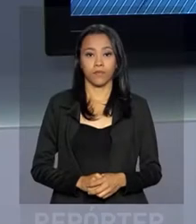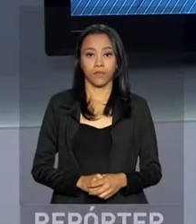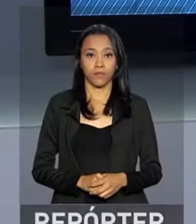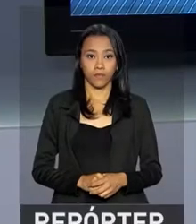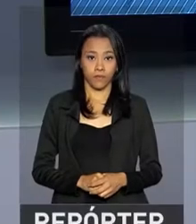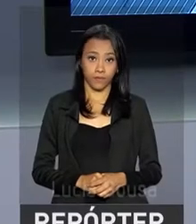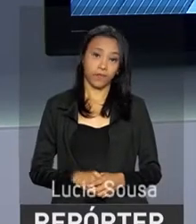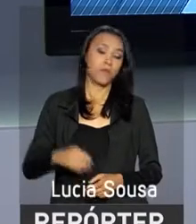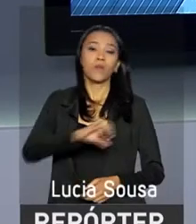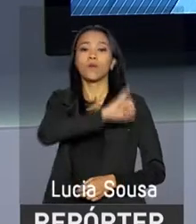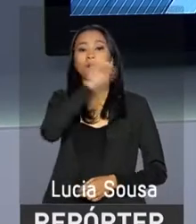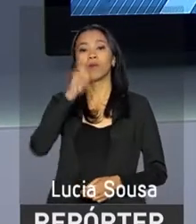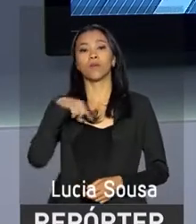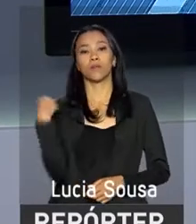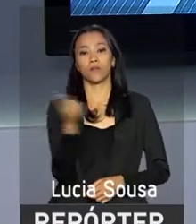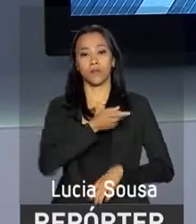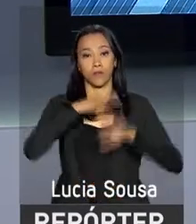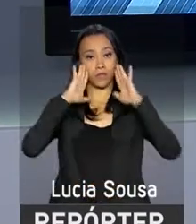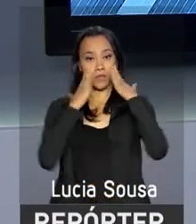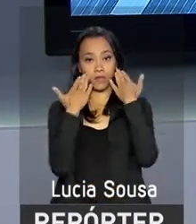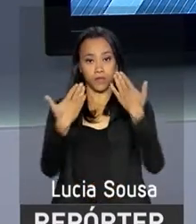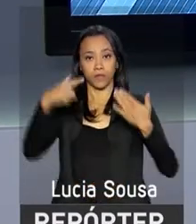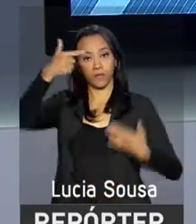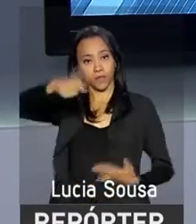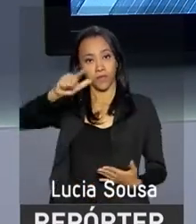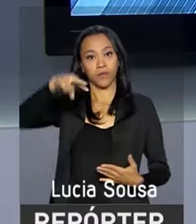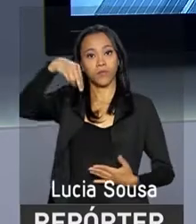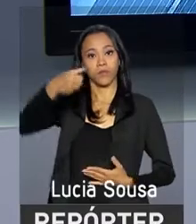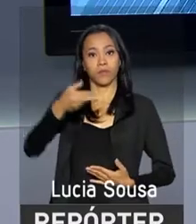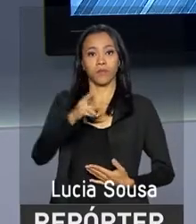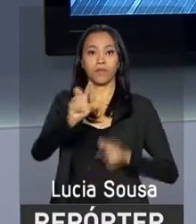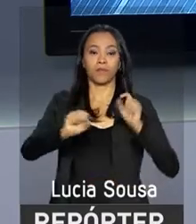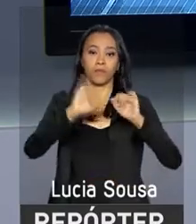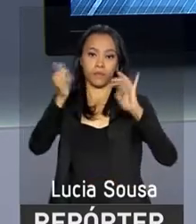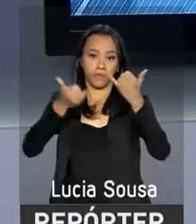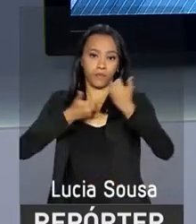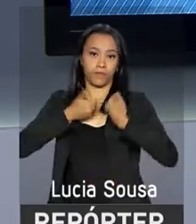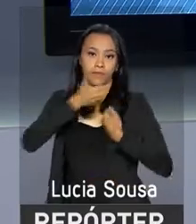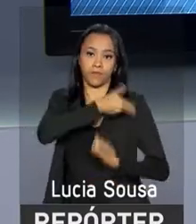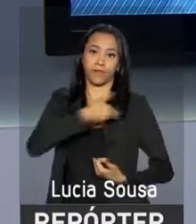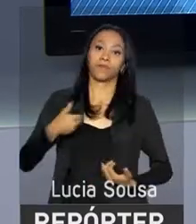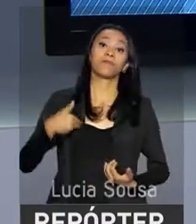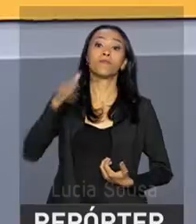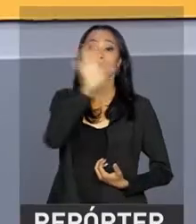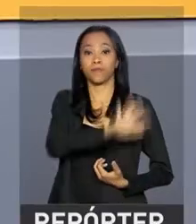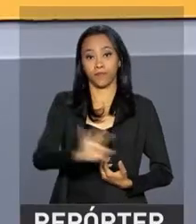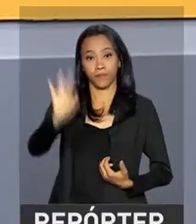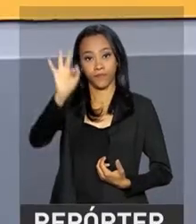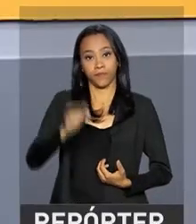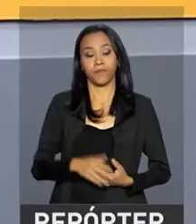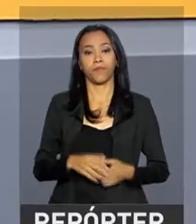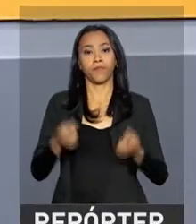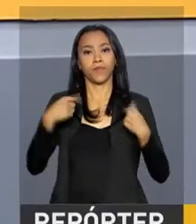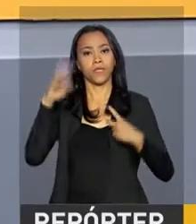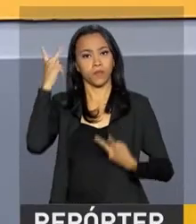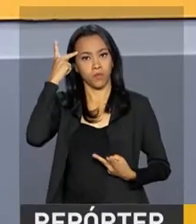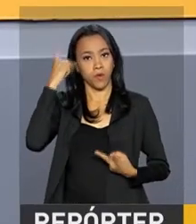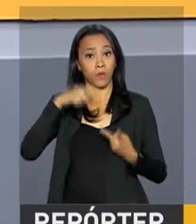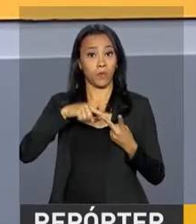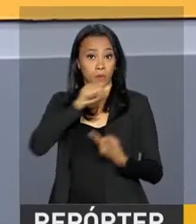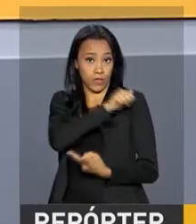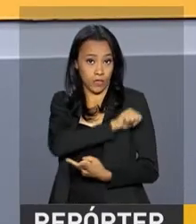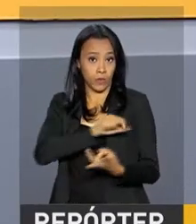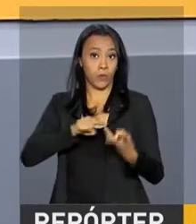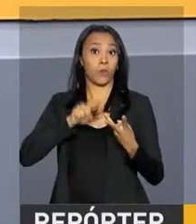o la no ar mais uma edição do repórter nbr com as notícias do governo federal são paulo rio de janeiro